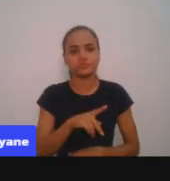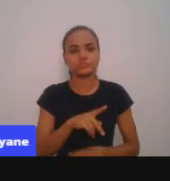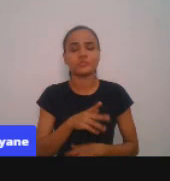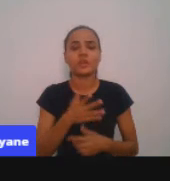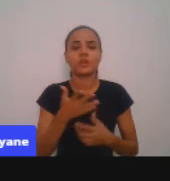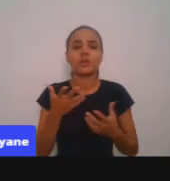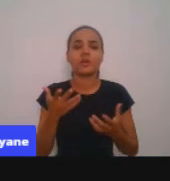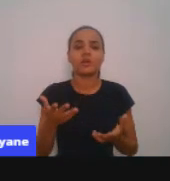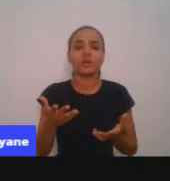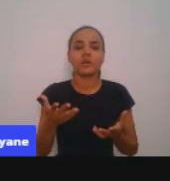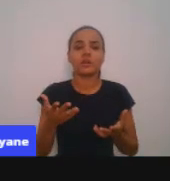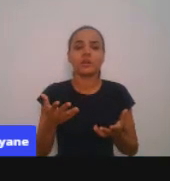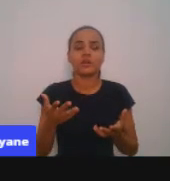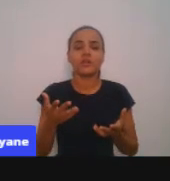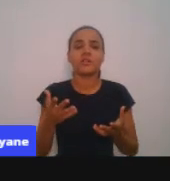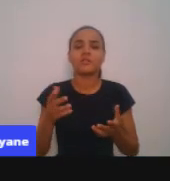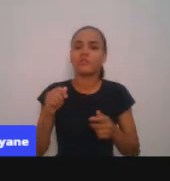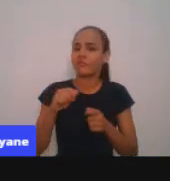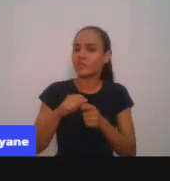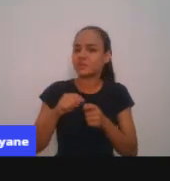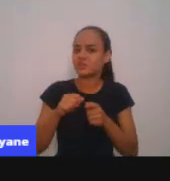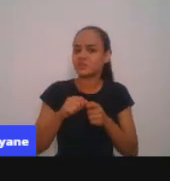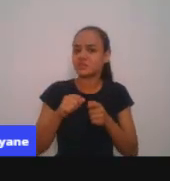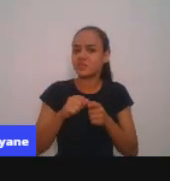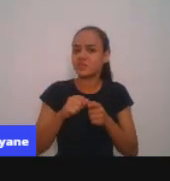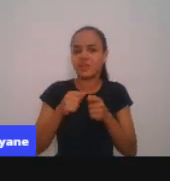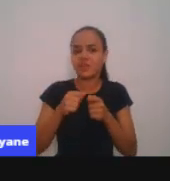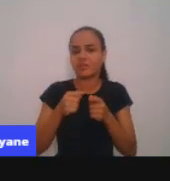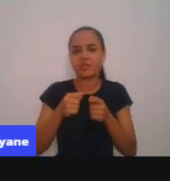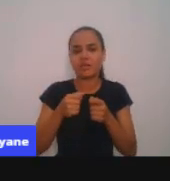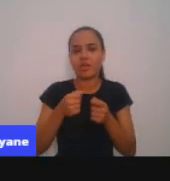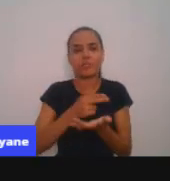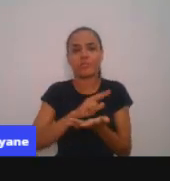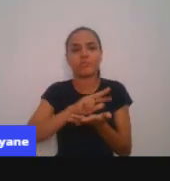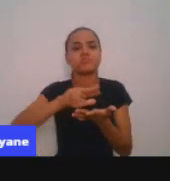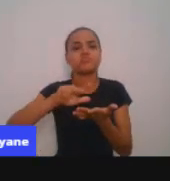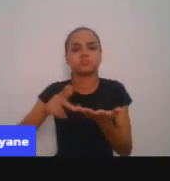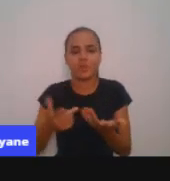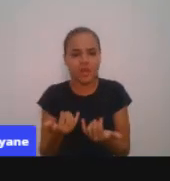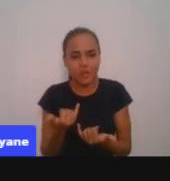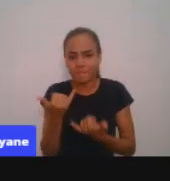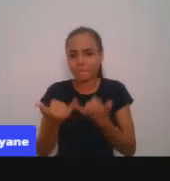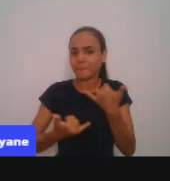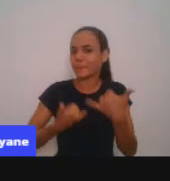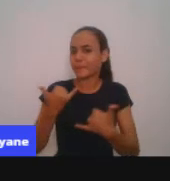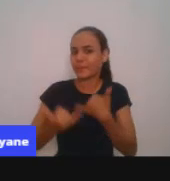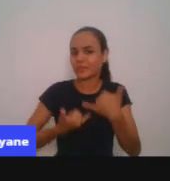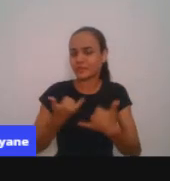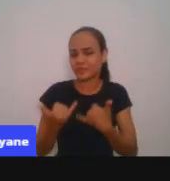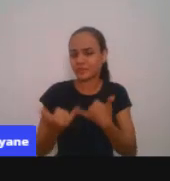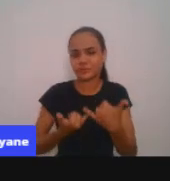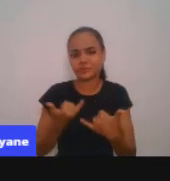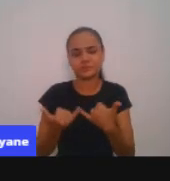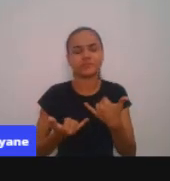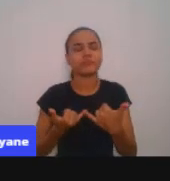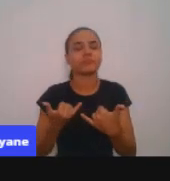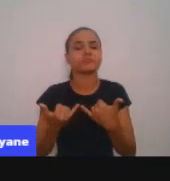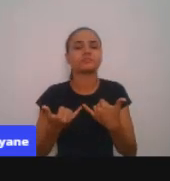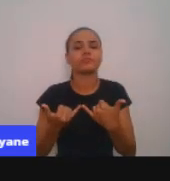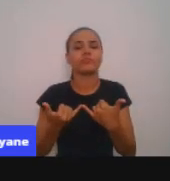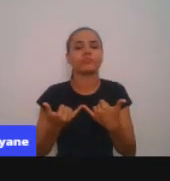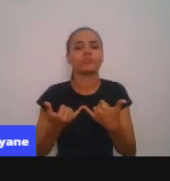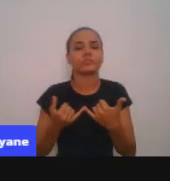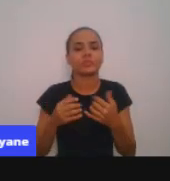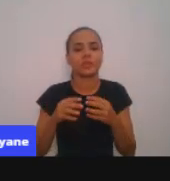Os professores são danados de bom, de criar jogos, fazem trilha, jogo da memória, fazem um monte de